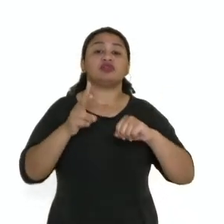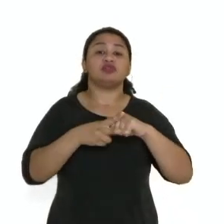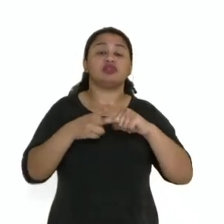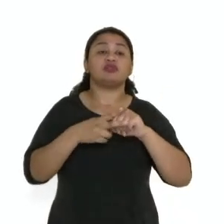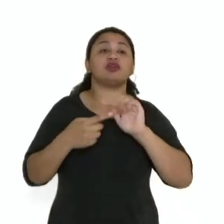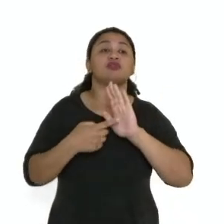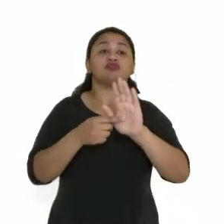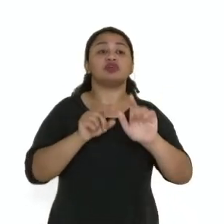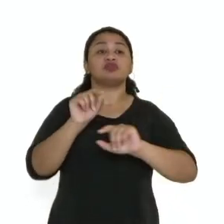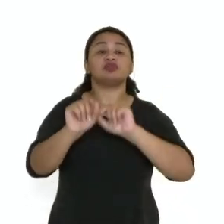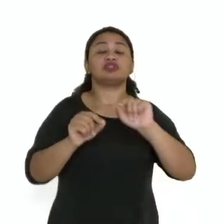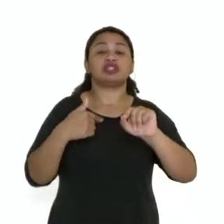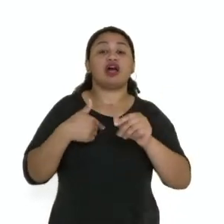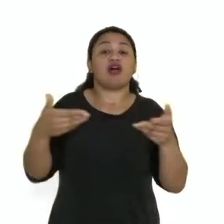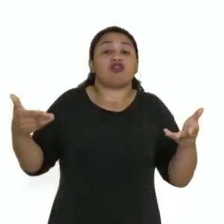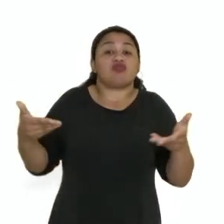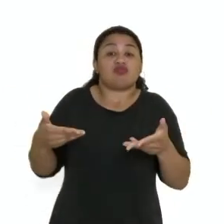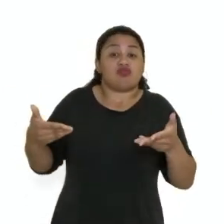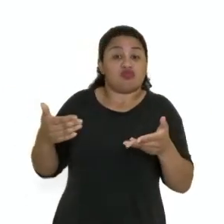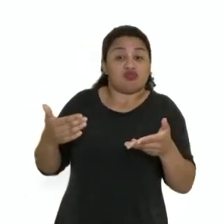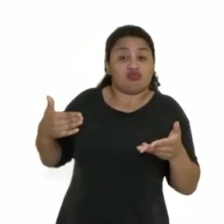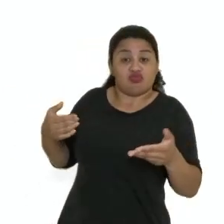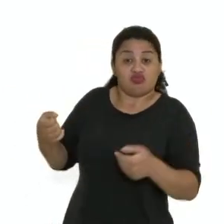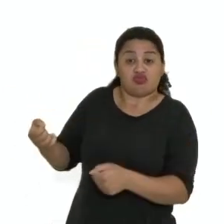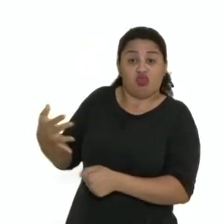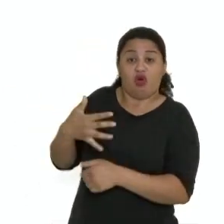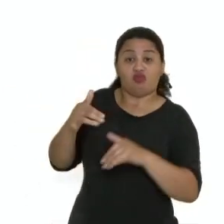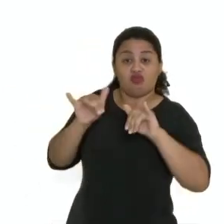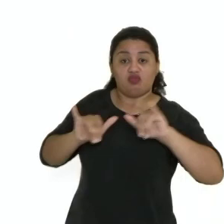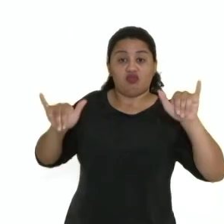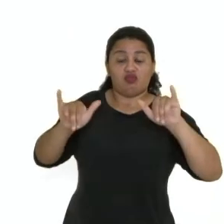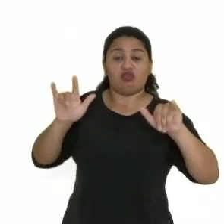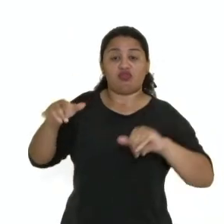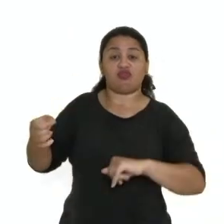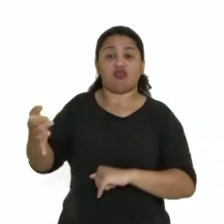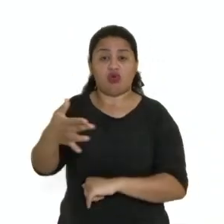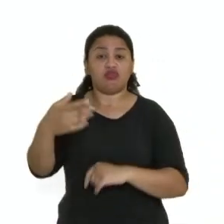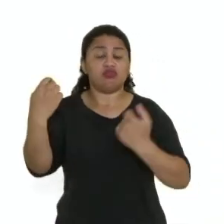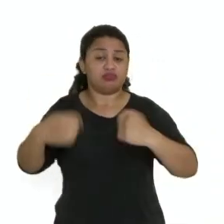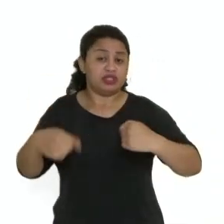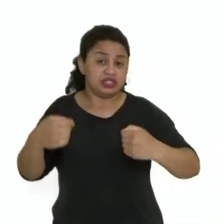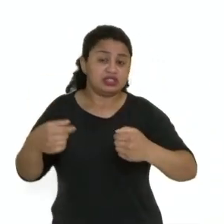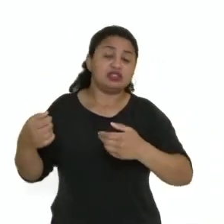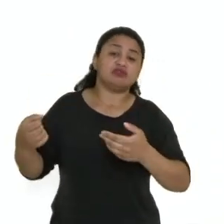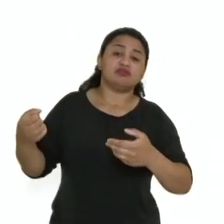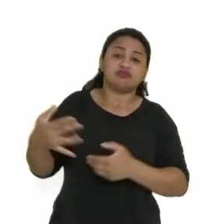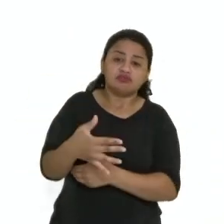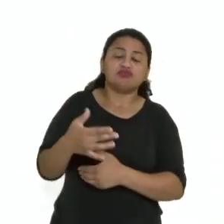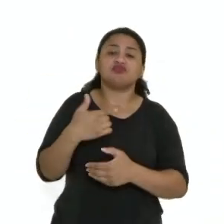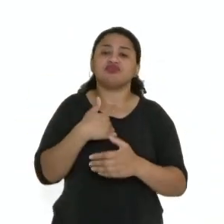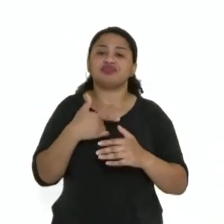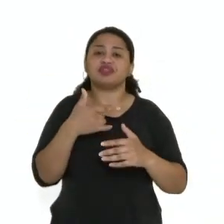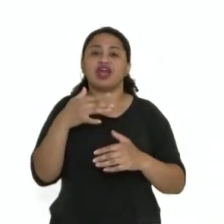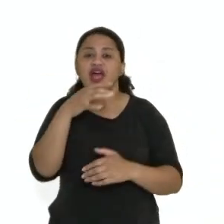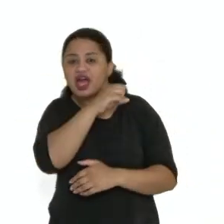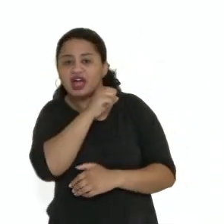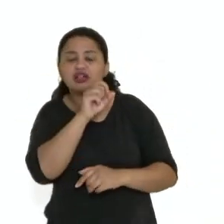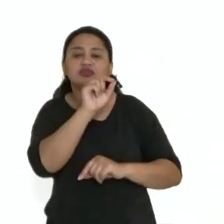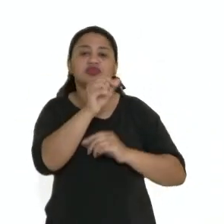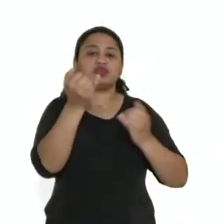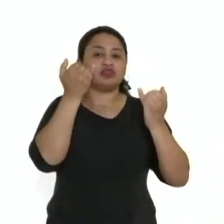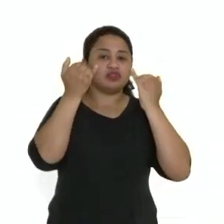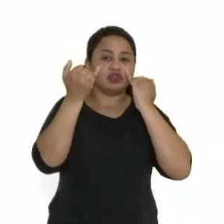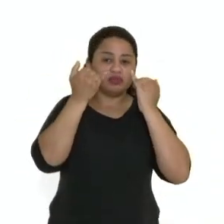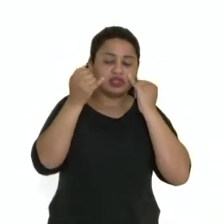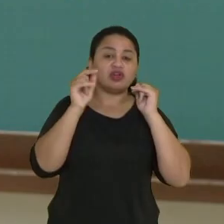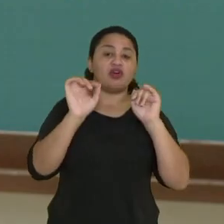o efeito de atualidade. Então, a informação da notícia ela precisa sempre ser atual, né? Sempre ser instantânea. A notícia ela é